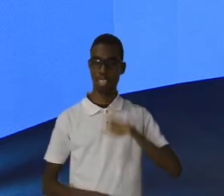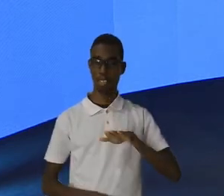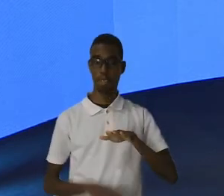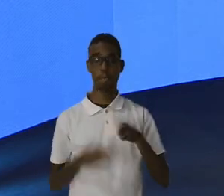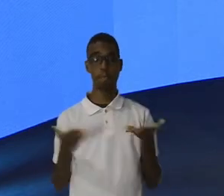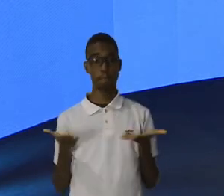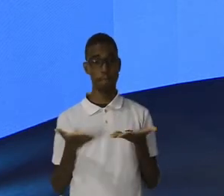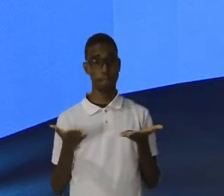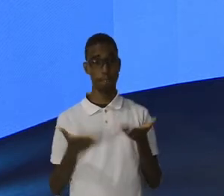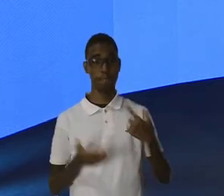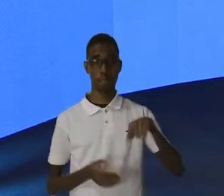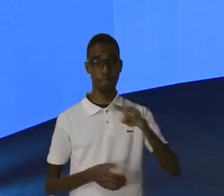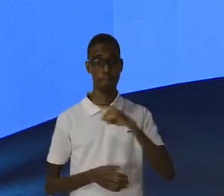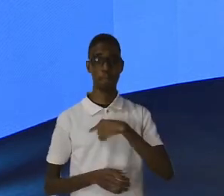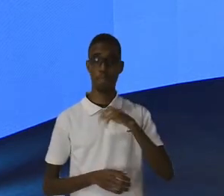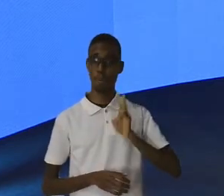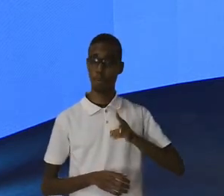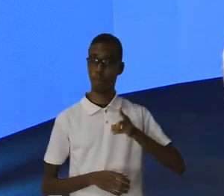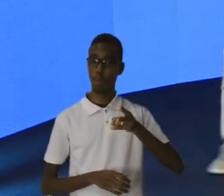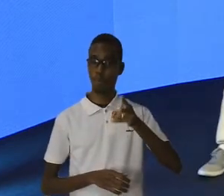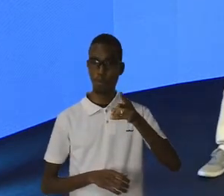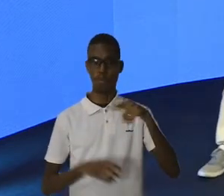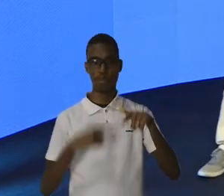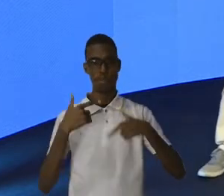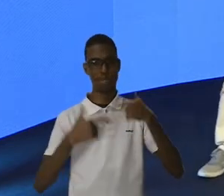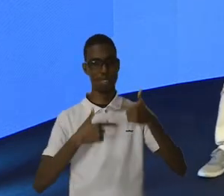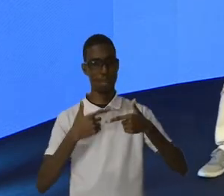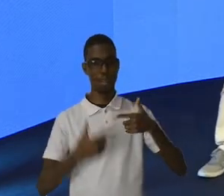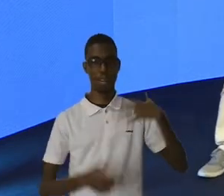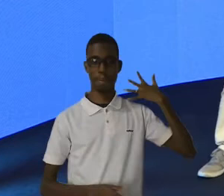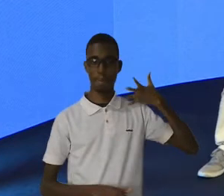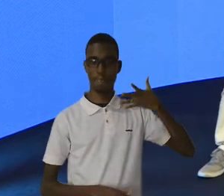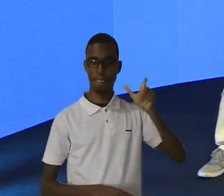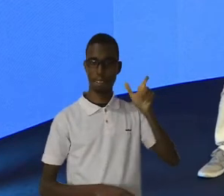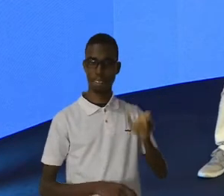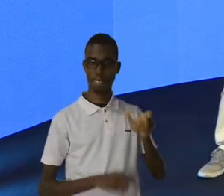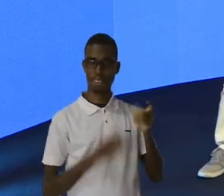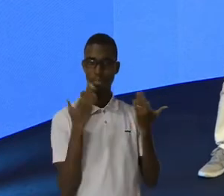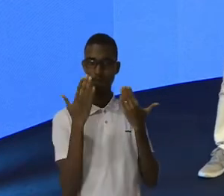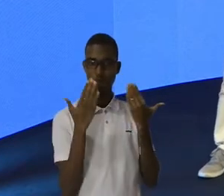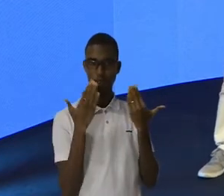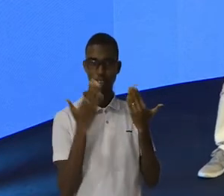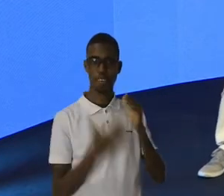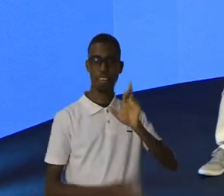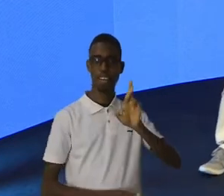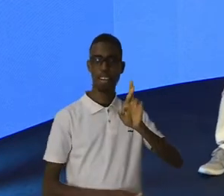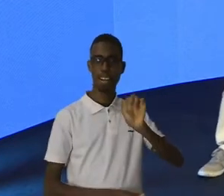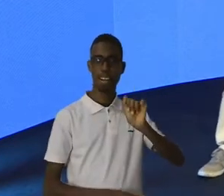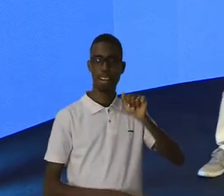nossas atividades com a palestra da psicóloga Raquel Schlindowein Zanini.